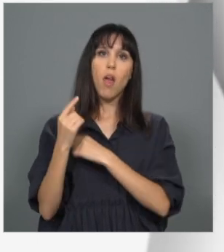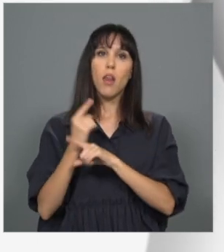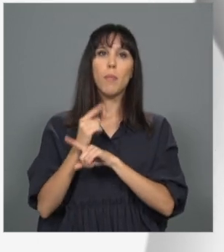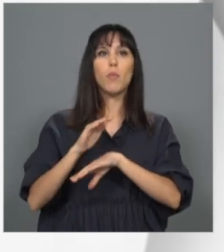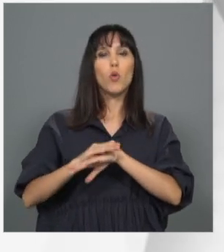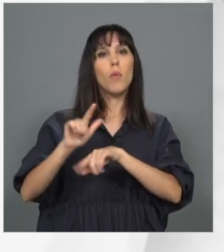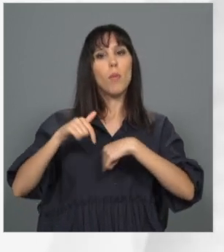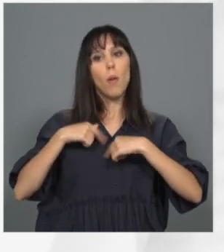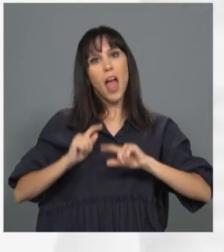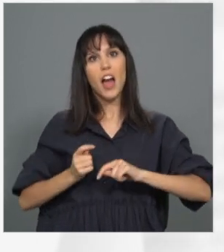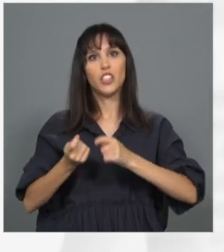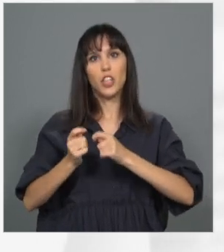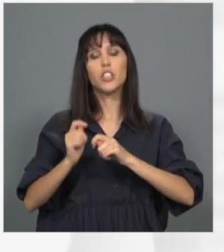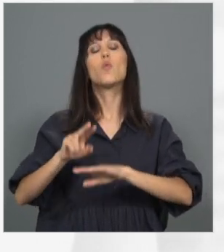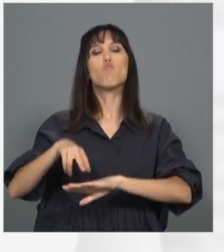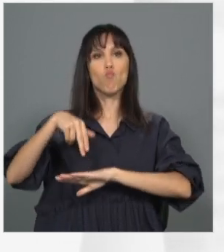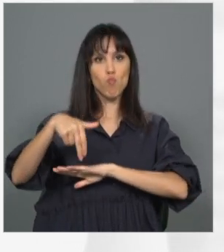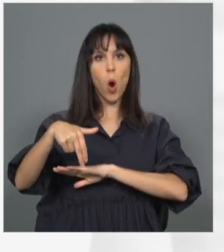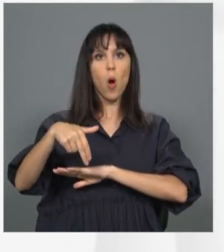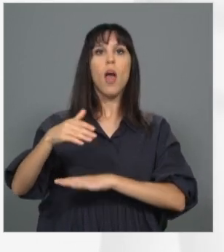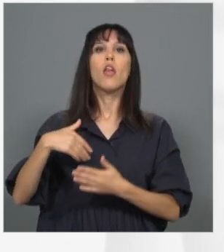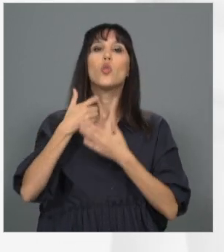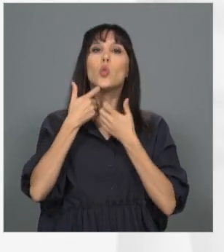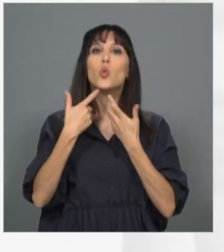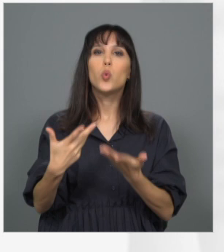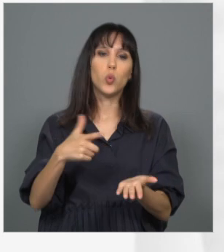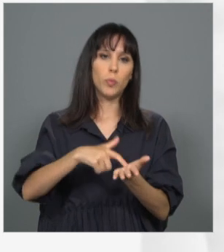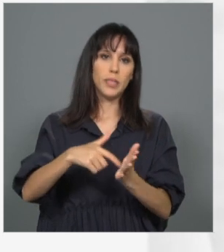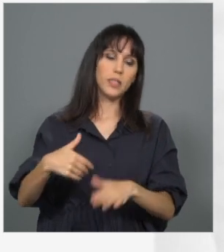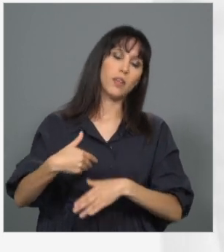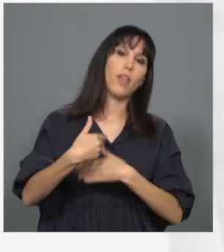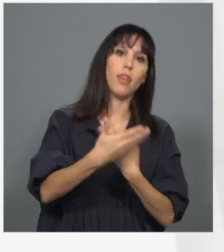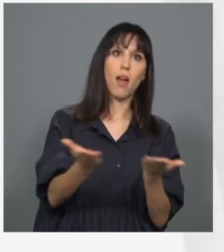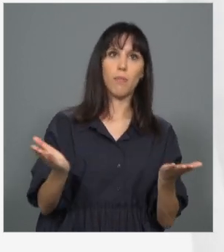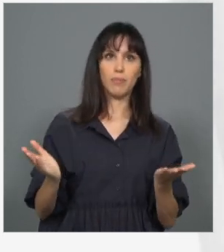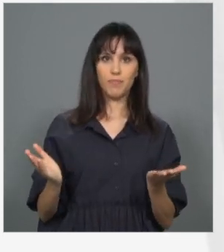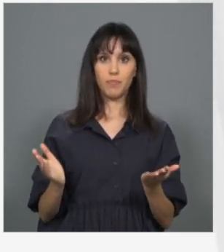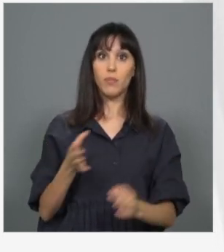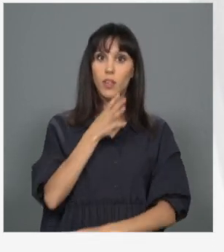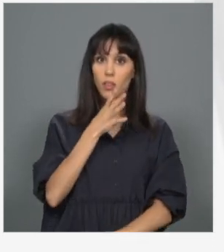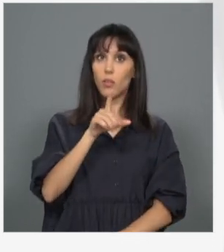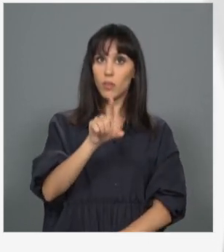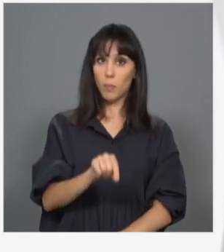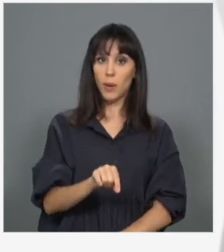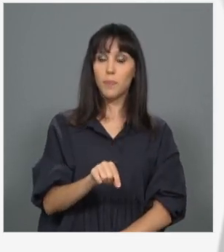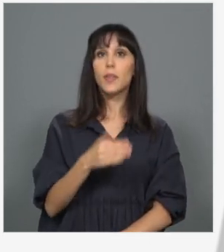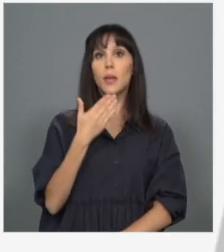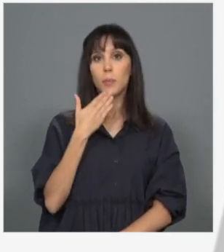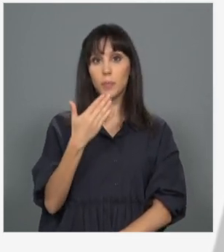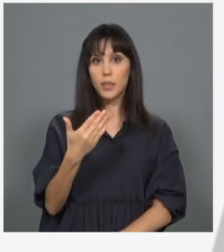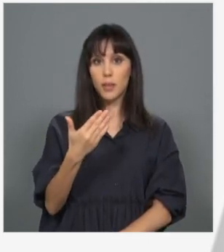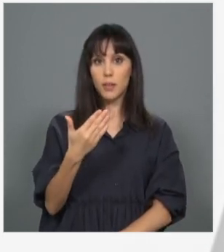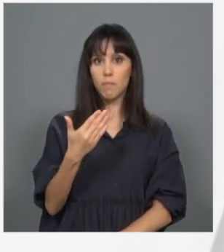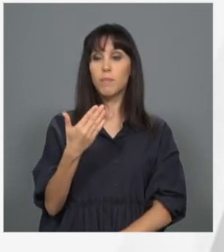da sua insistência, levantar-se-á para lhe dar tudo aquilo de que precisa. Também vos digo, pedi e